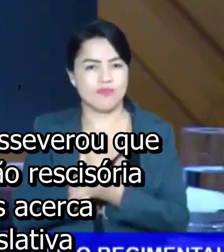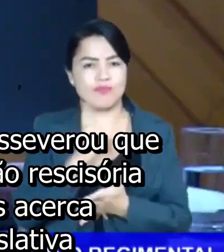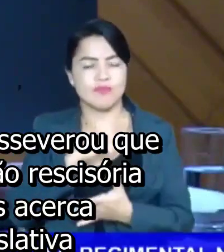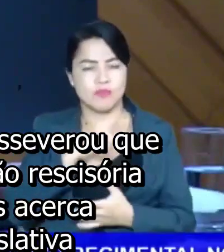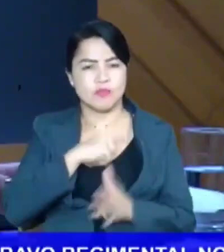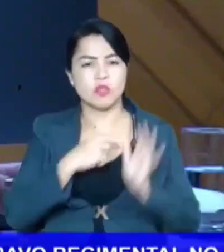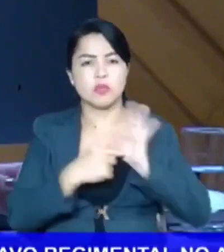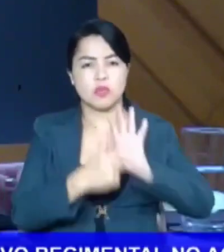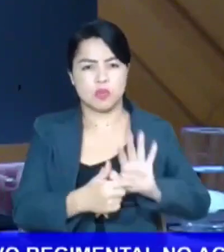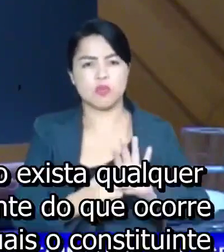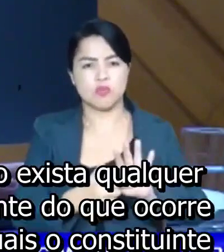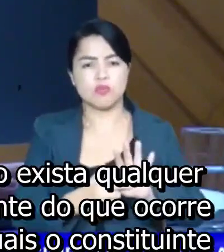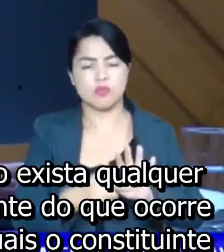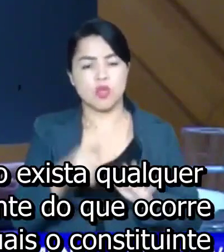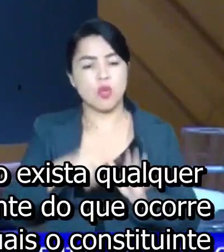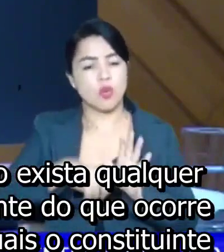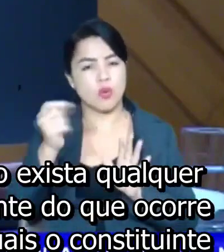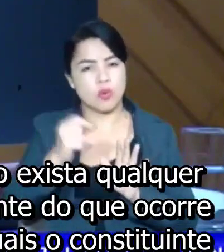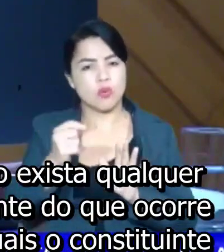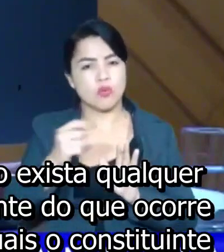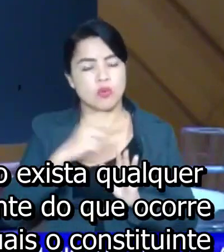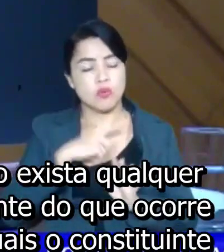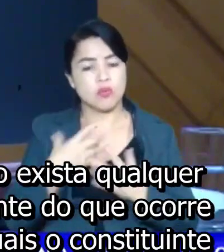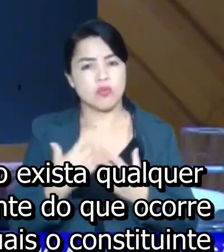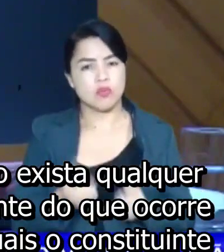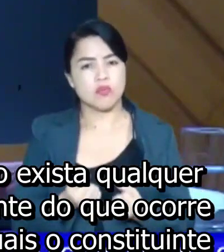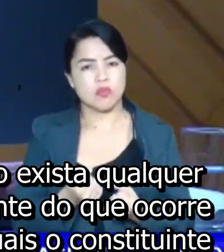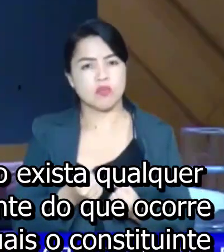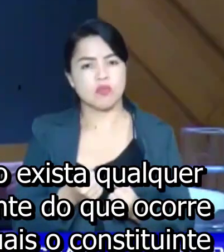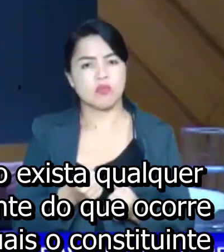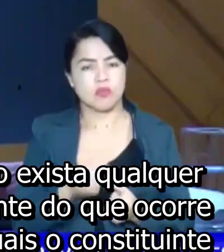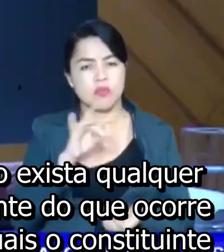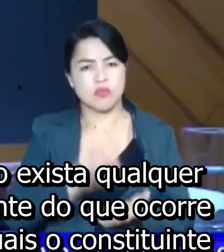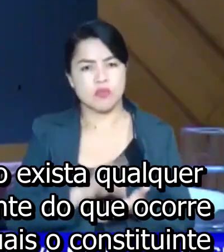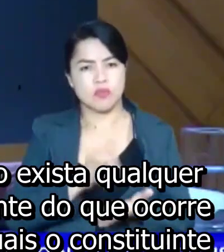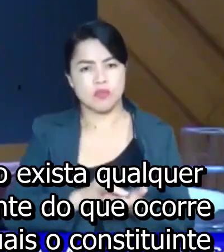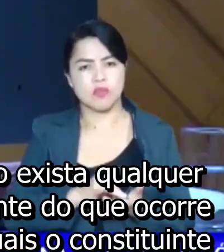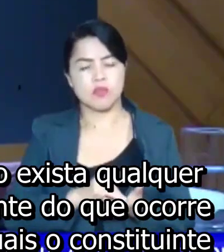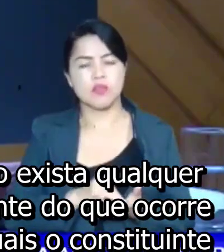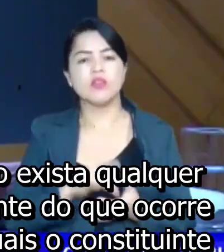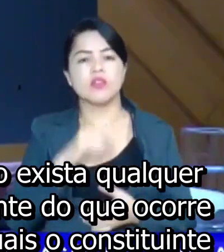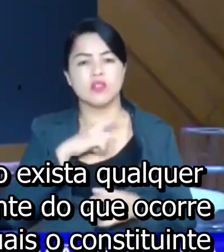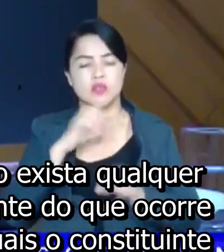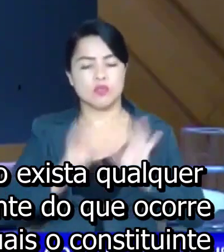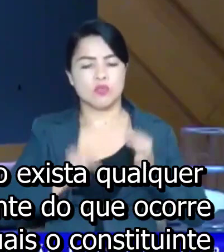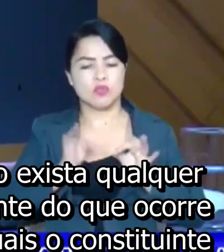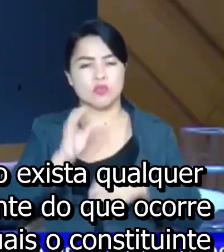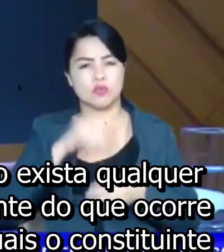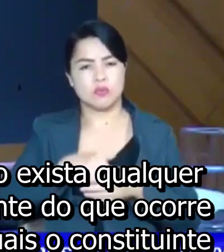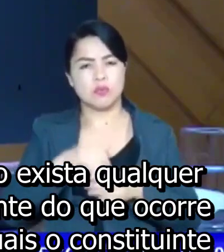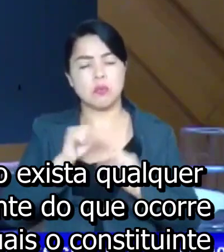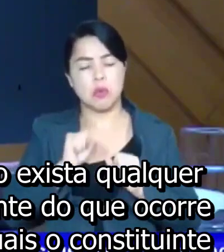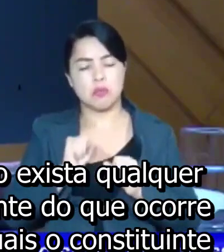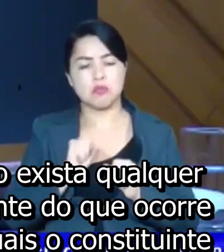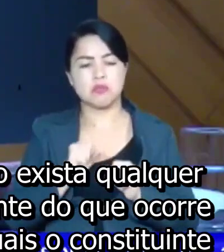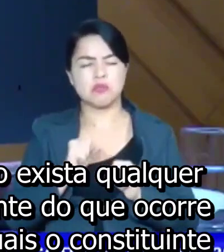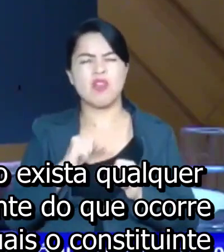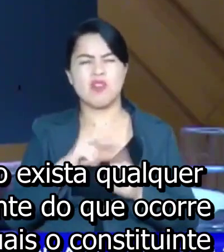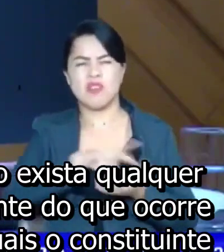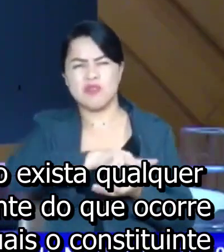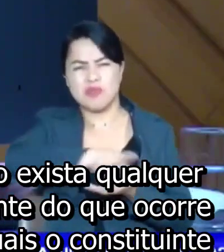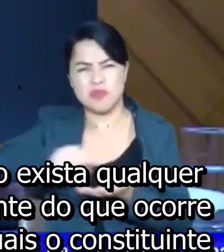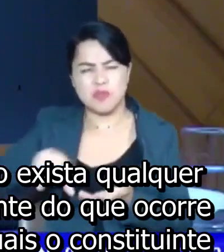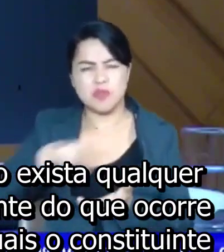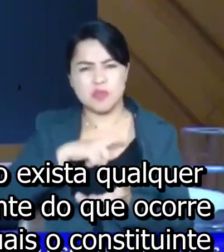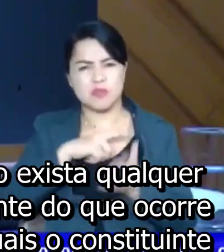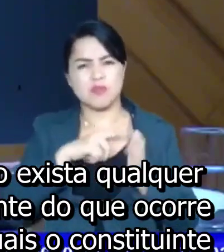opção legislativa, aceita e reafirmada pela Justiça Eleitoral, sem que, para tanto, exista qualquer embaraço constitucional. Além